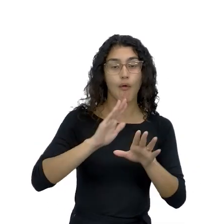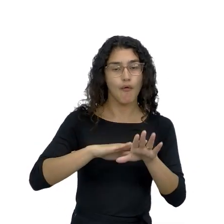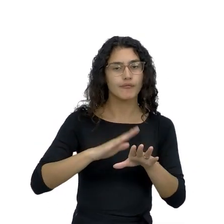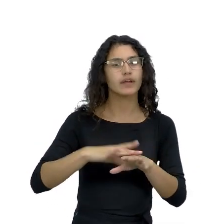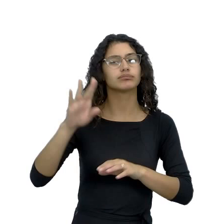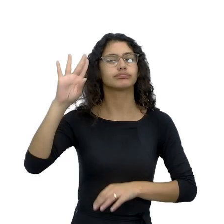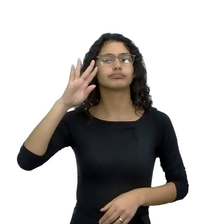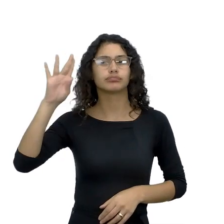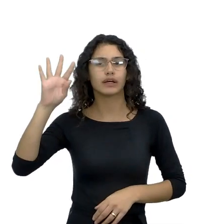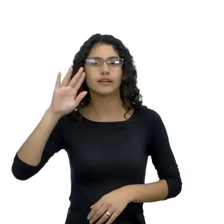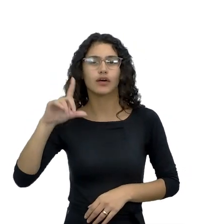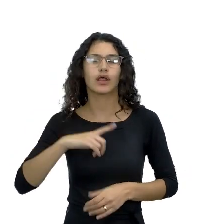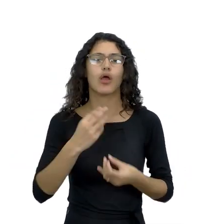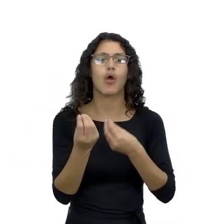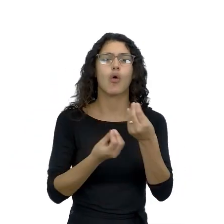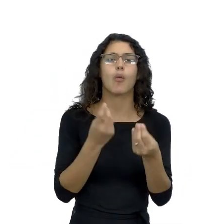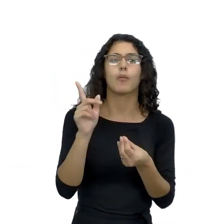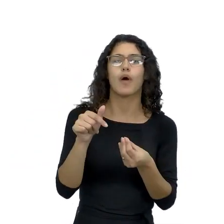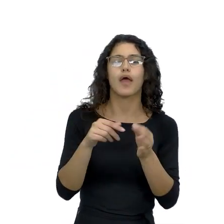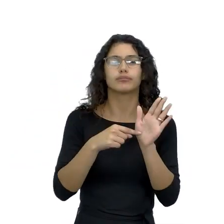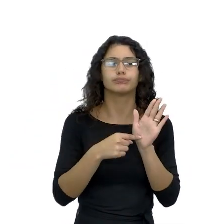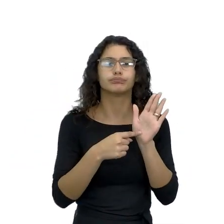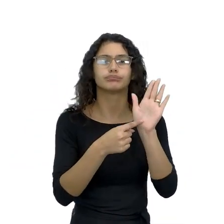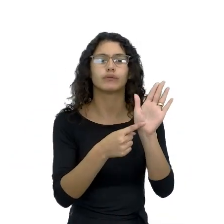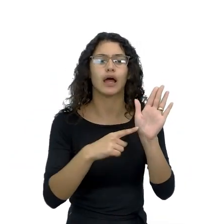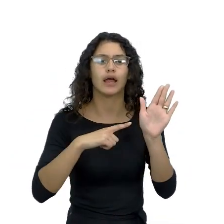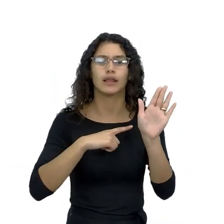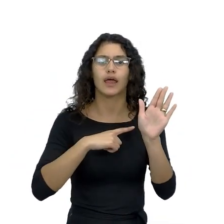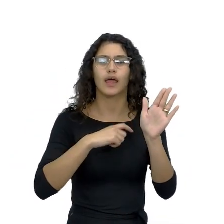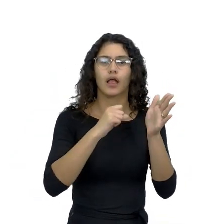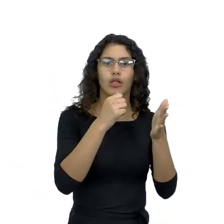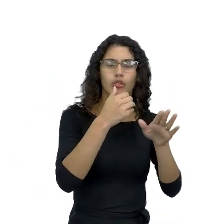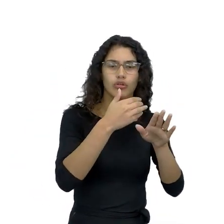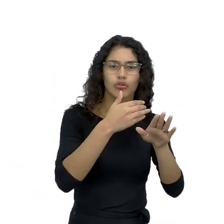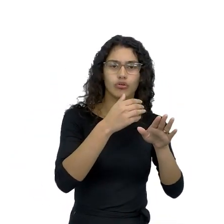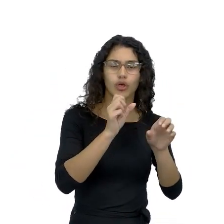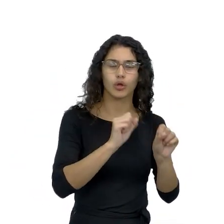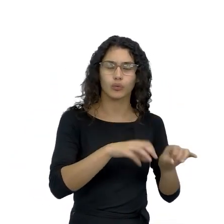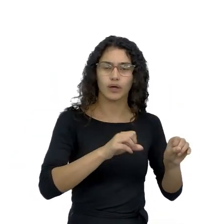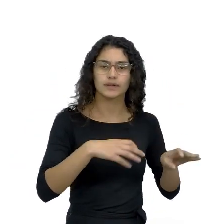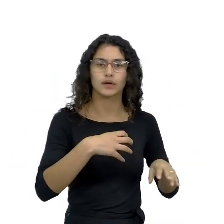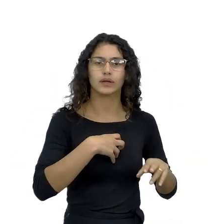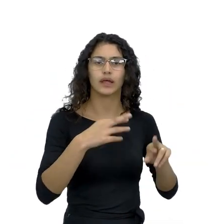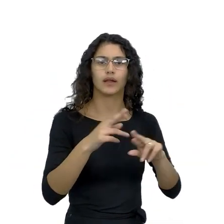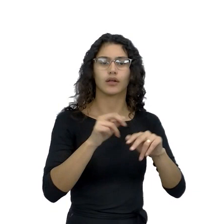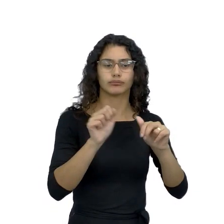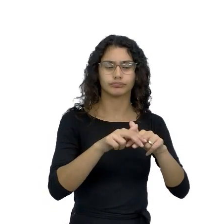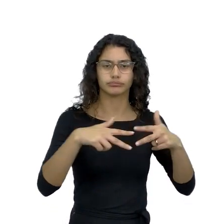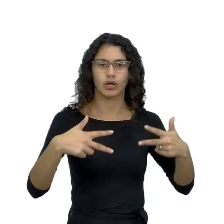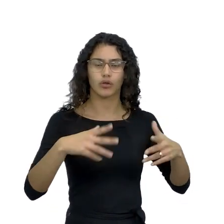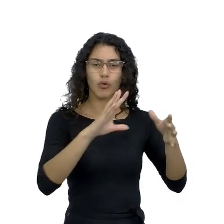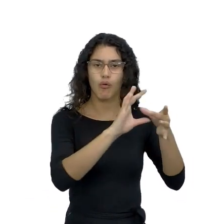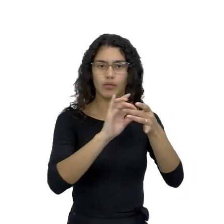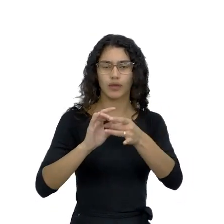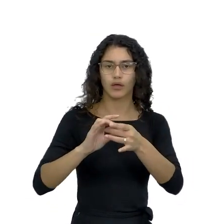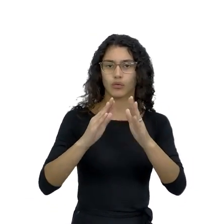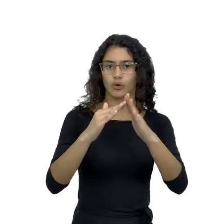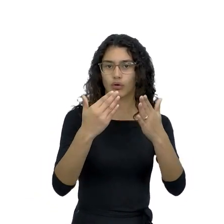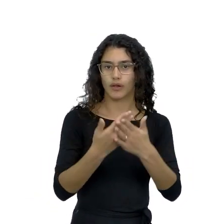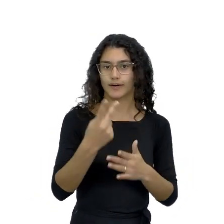essa reflexão de como são as abordagens de educação das relações étnico-raciais no seu contexto